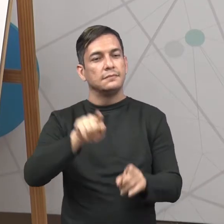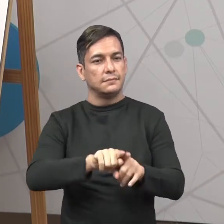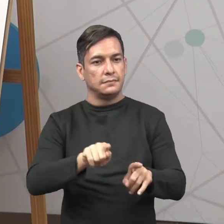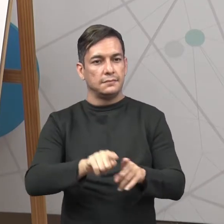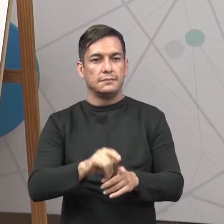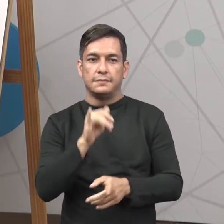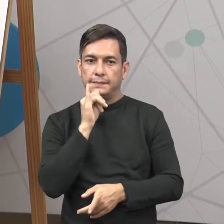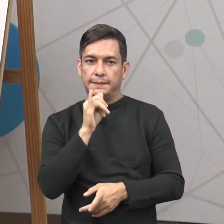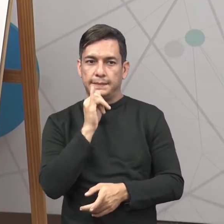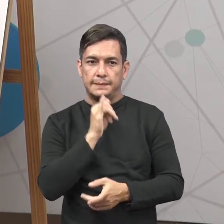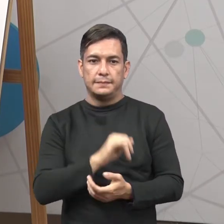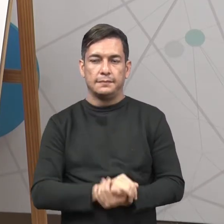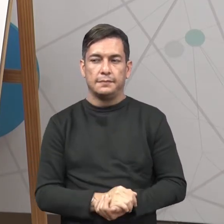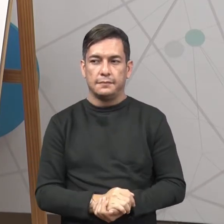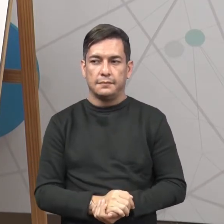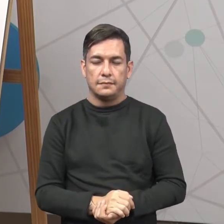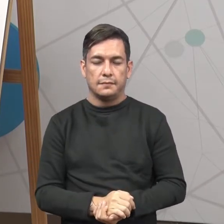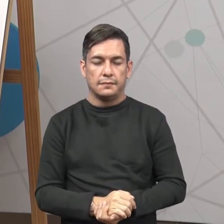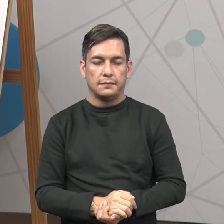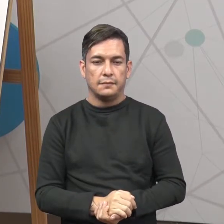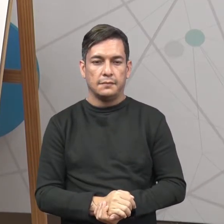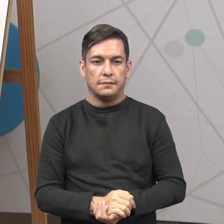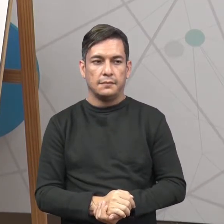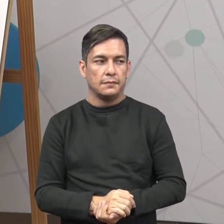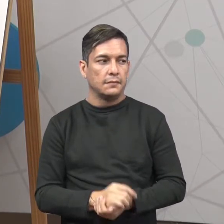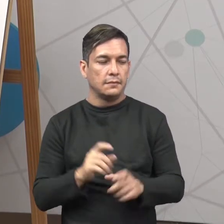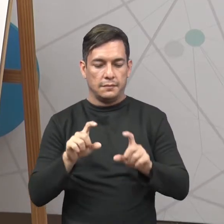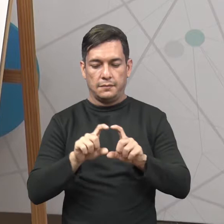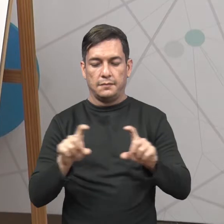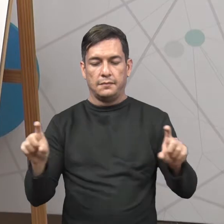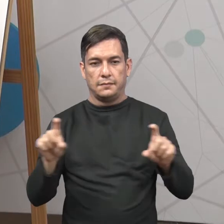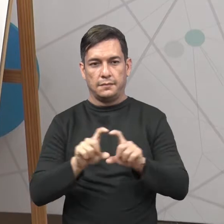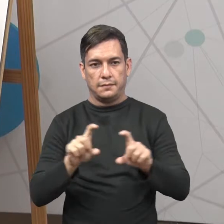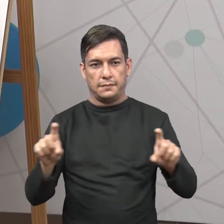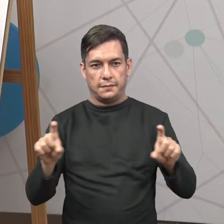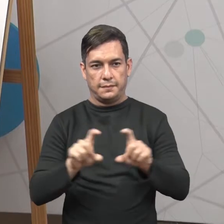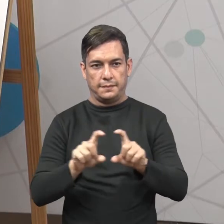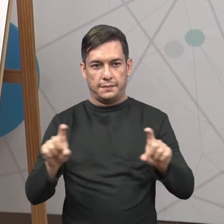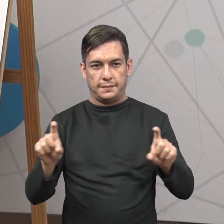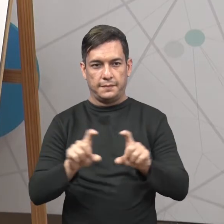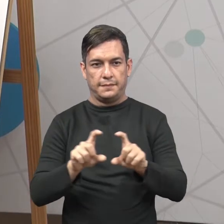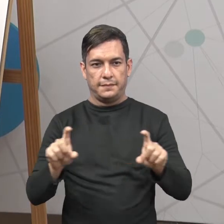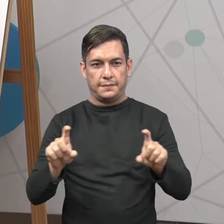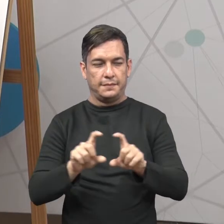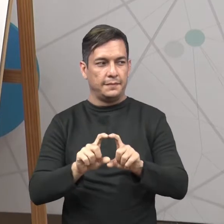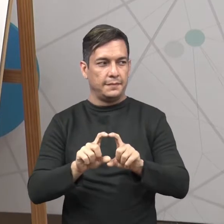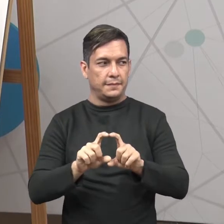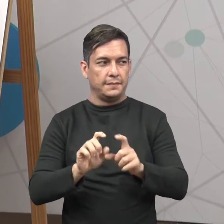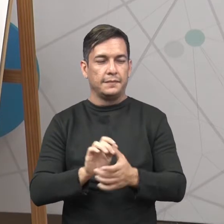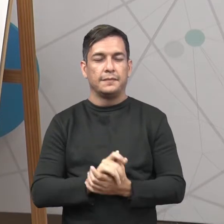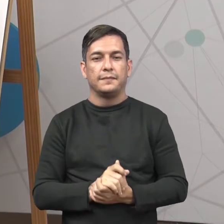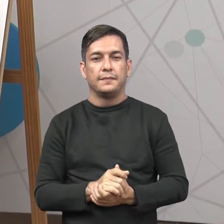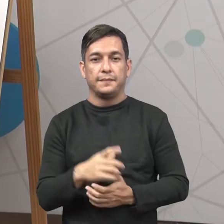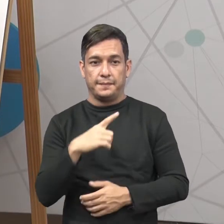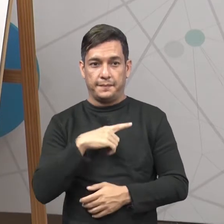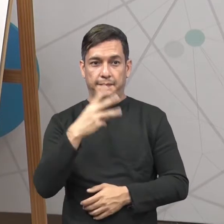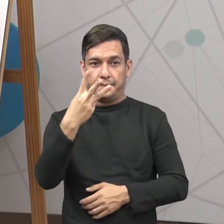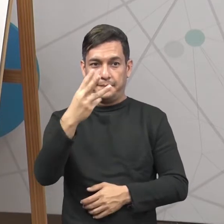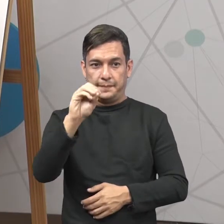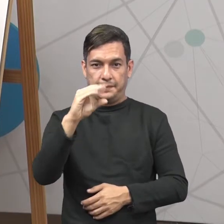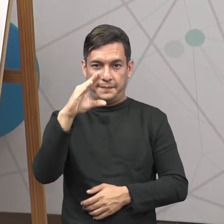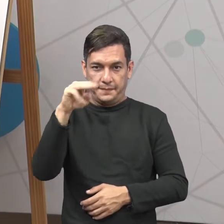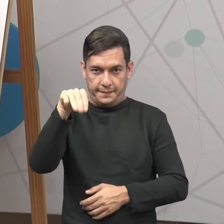Por exemplo, essa régua que está na minha mão tem